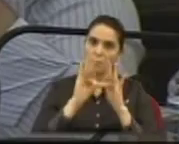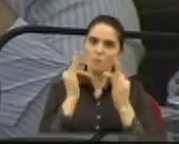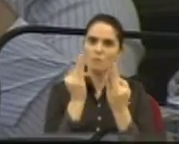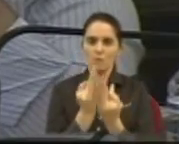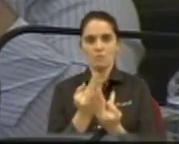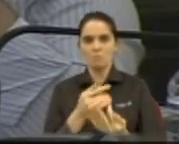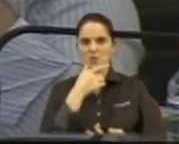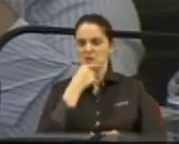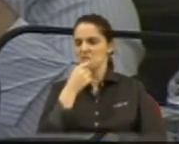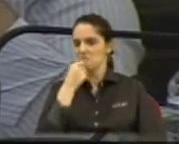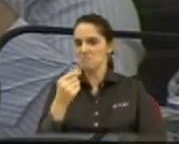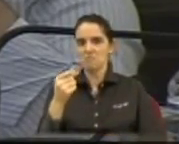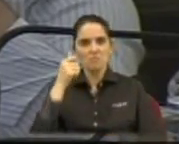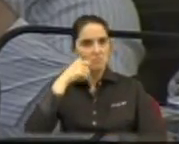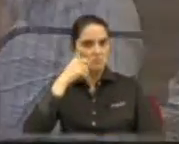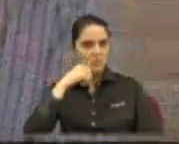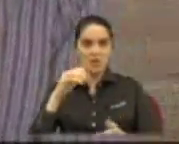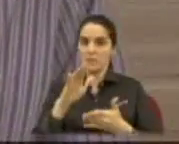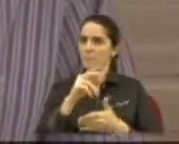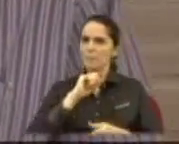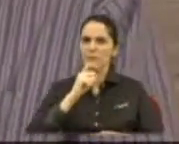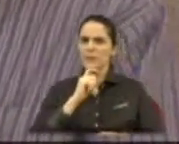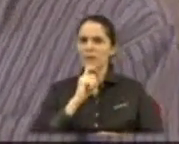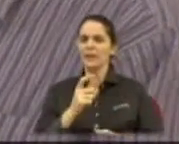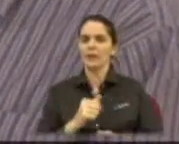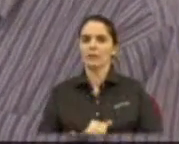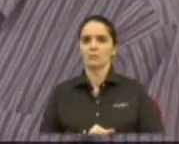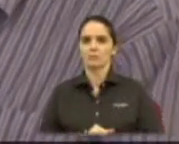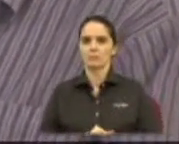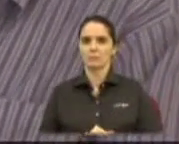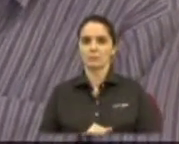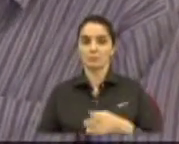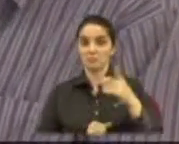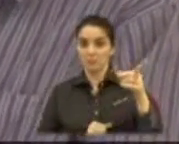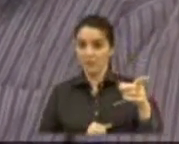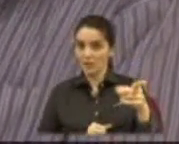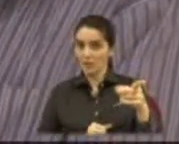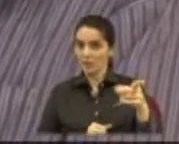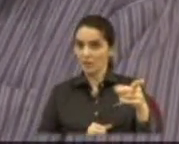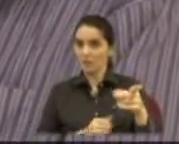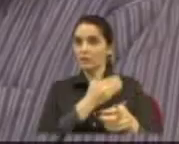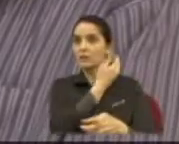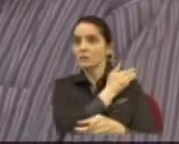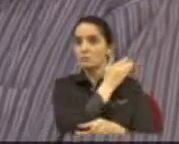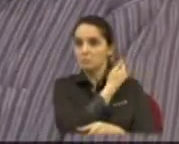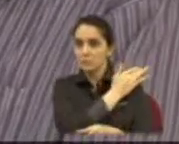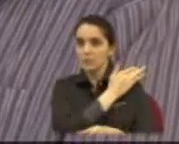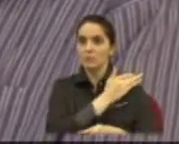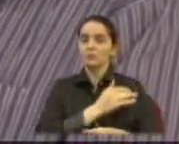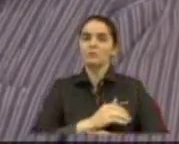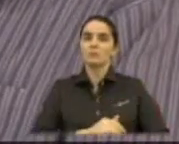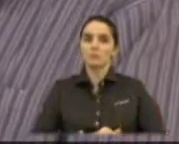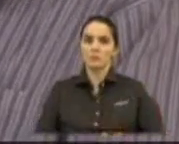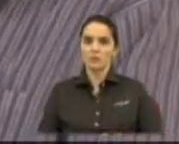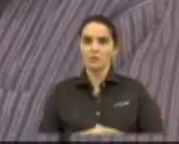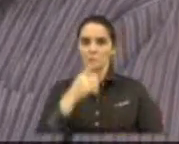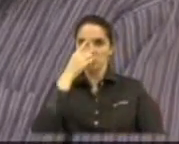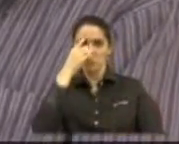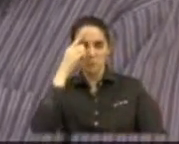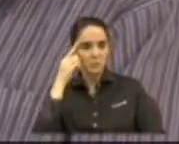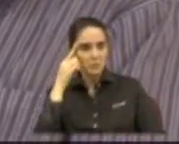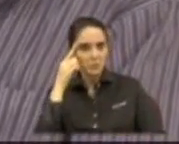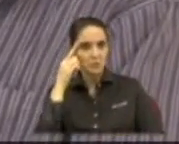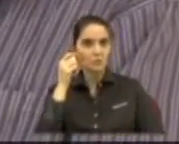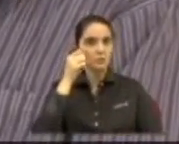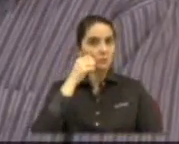as mulheres e ninguém. Porque se existe algum preconceito, vereador Wilson, contra a mulher,